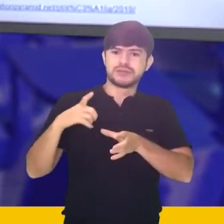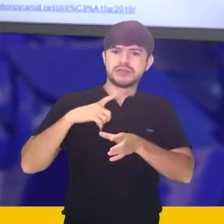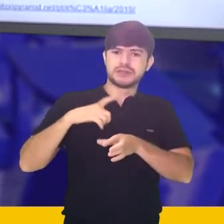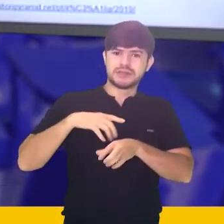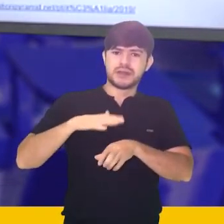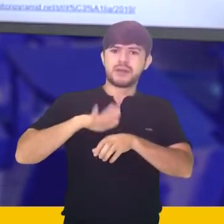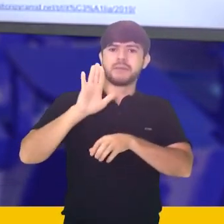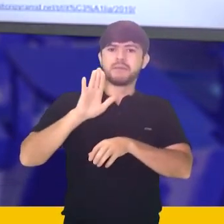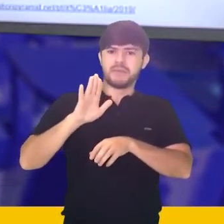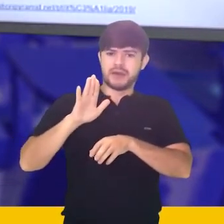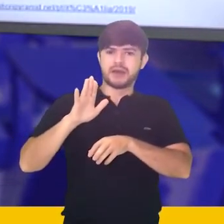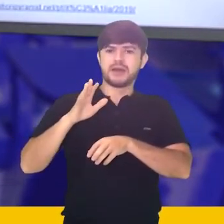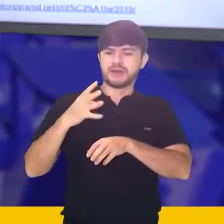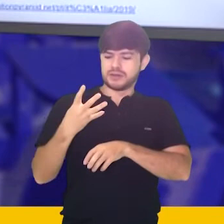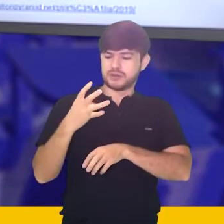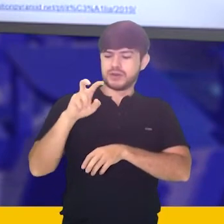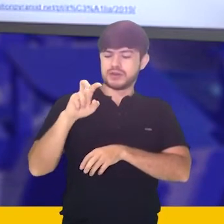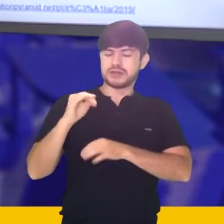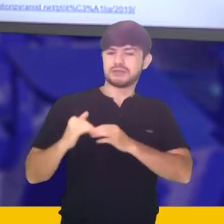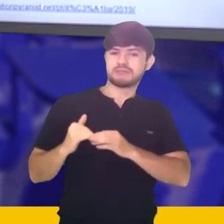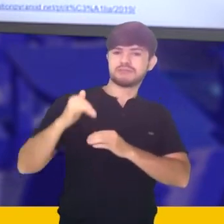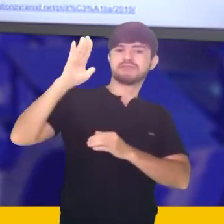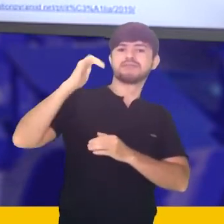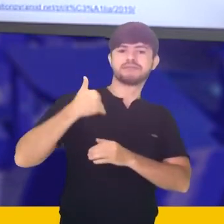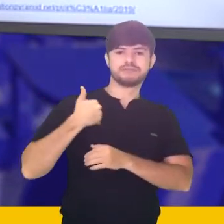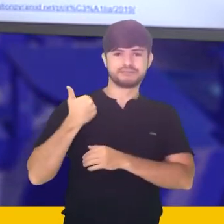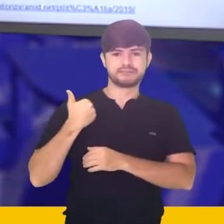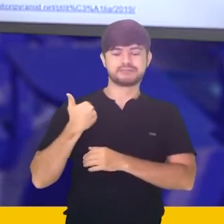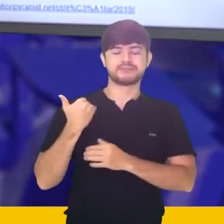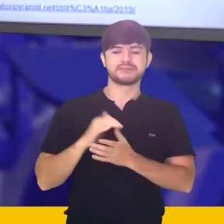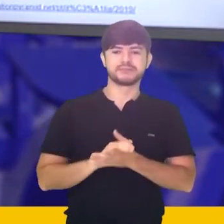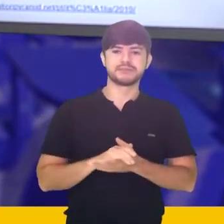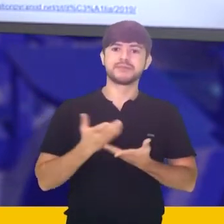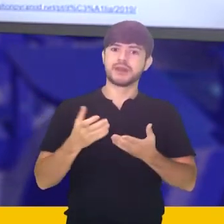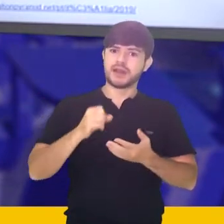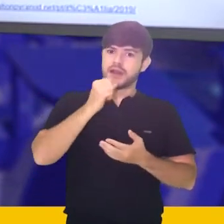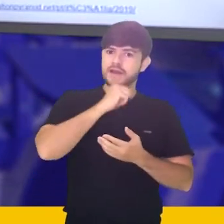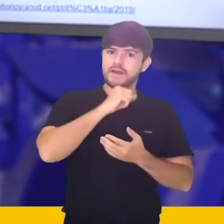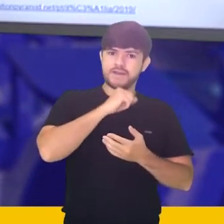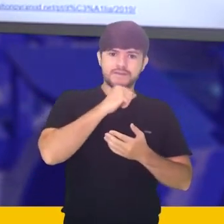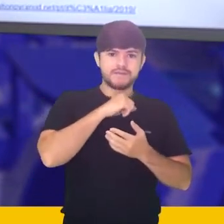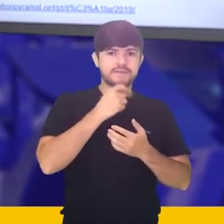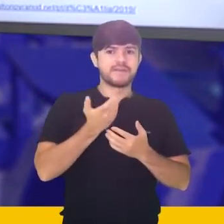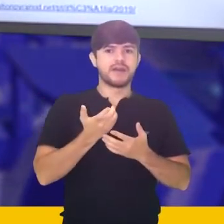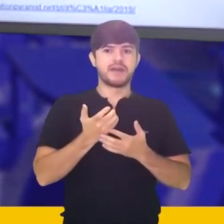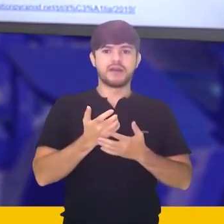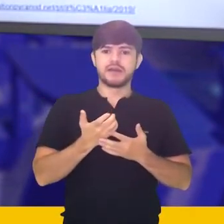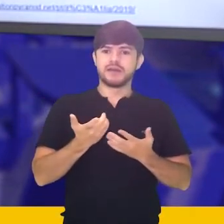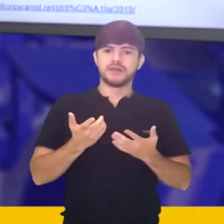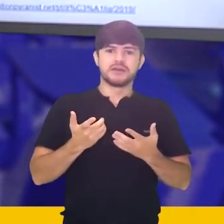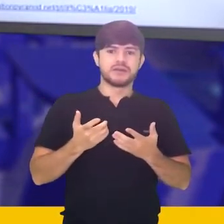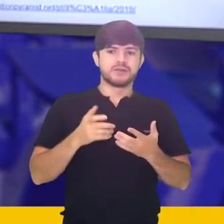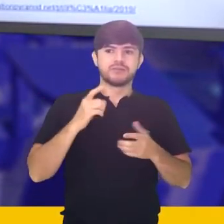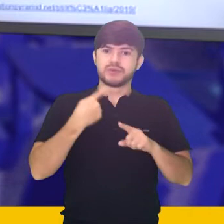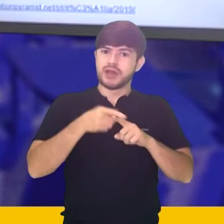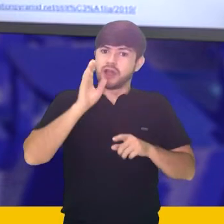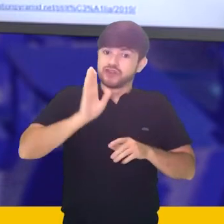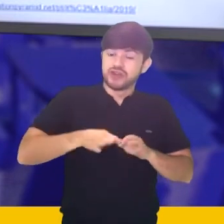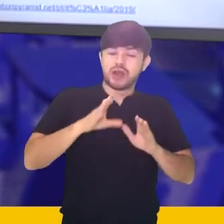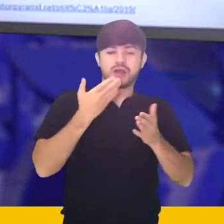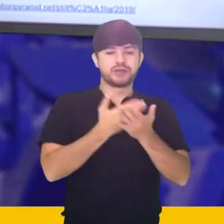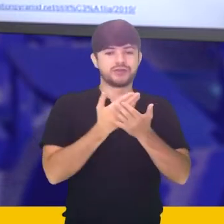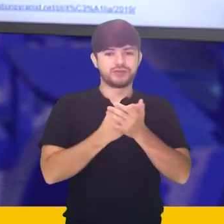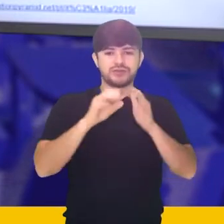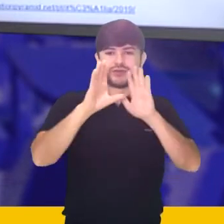maioria populacional acima dos 45 anos. Bom, então é um envelhecimento populacional, que é aquele conceito que a gente já trabalhou,